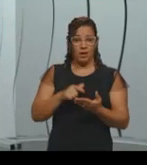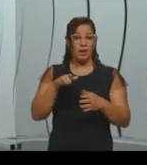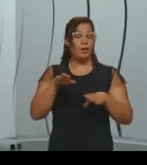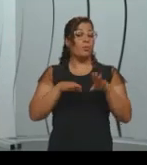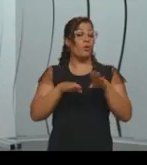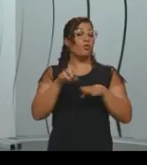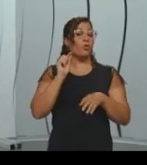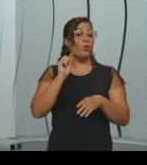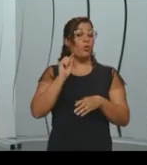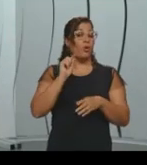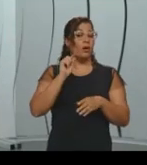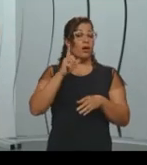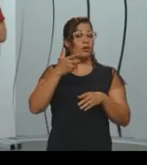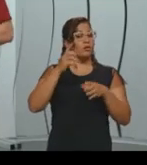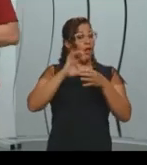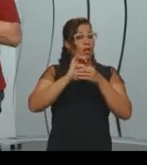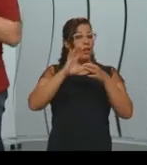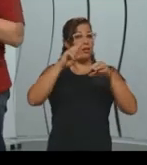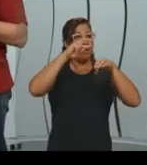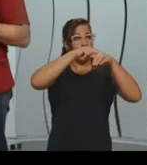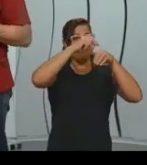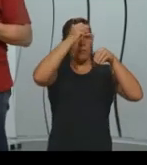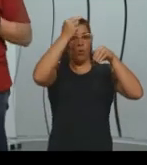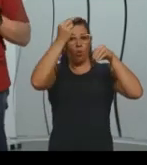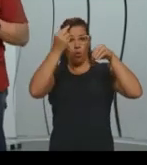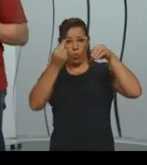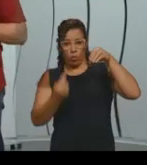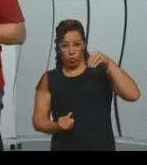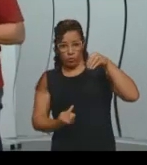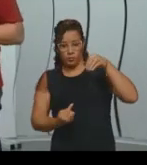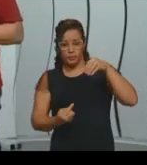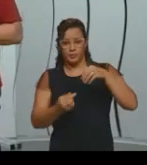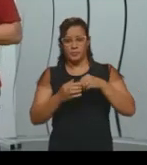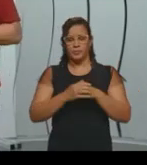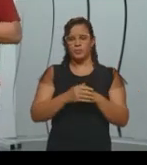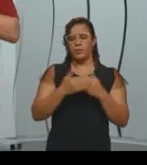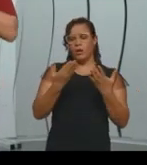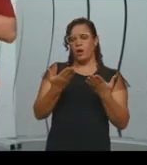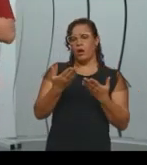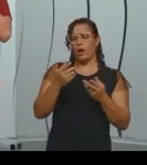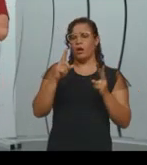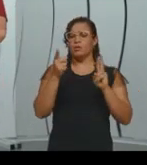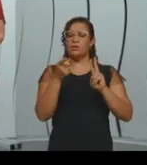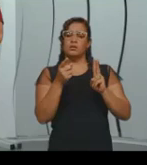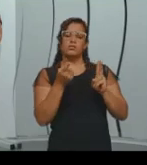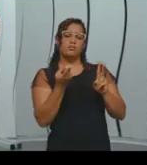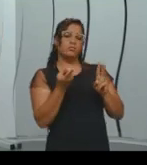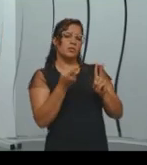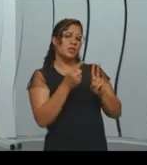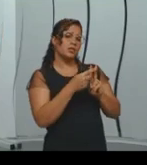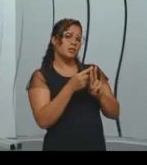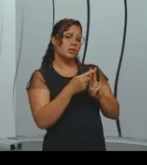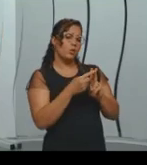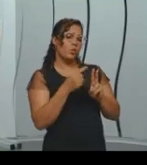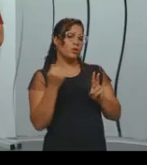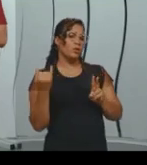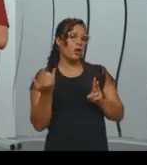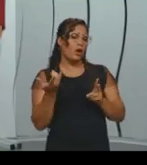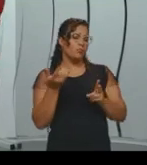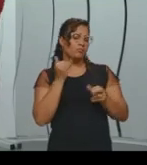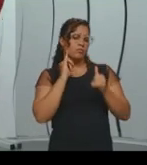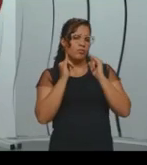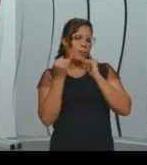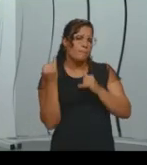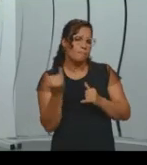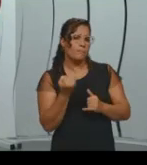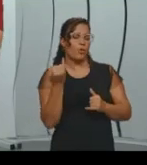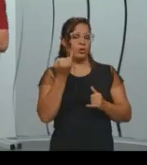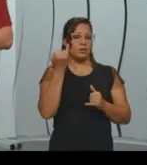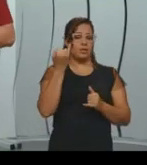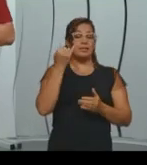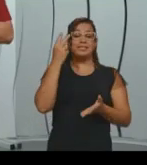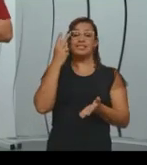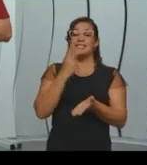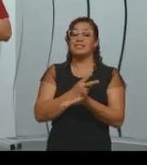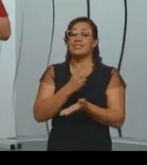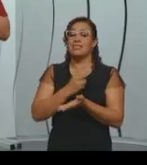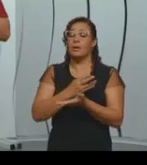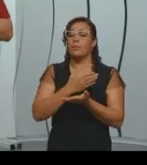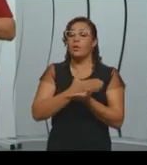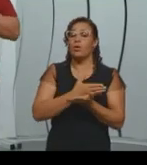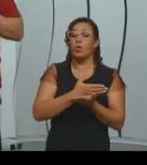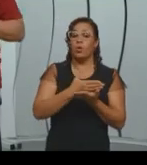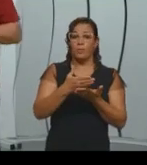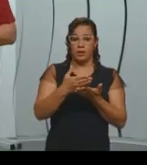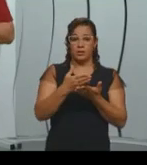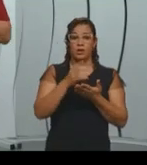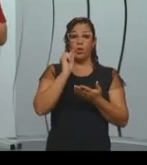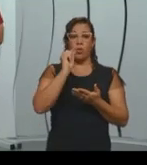de queda livre. Segunda informação importante que a gente tem que observar na queda livre, ela sempre vai acontecer numa